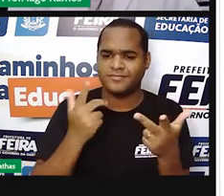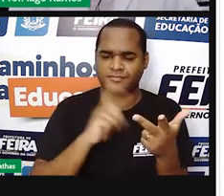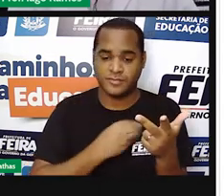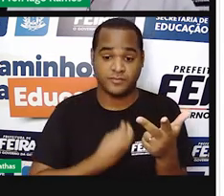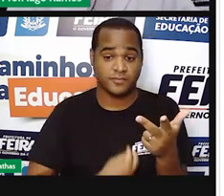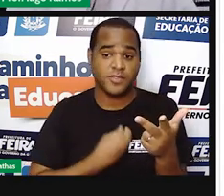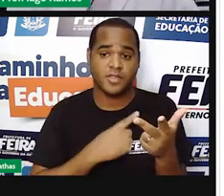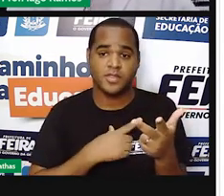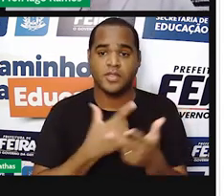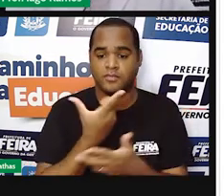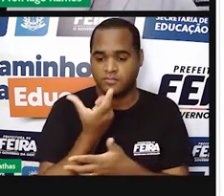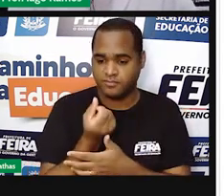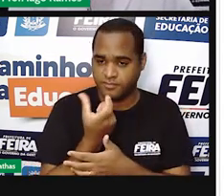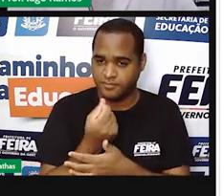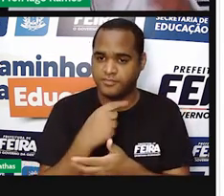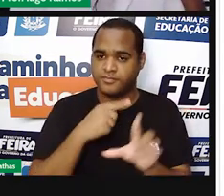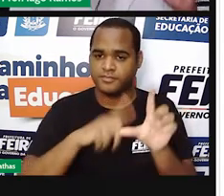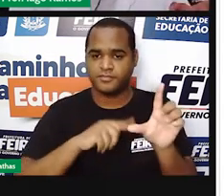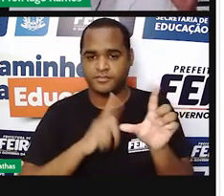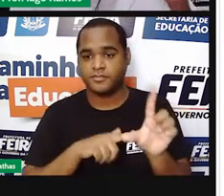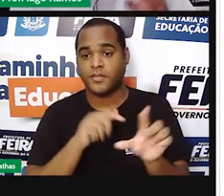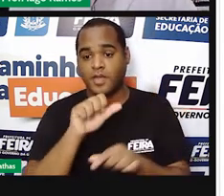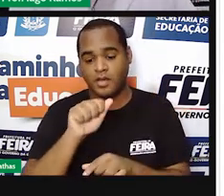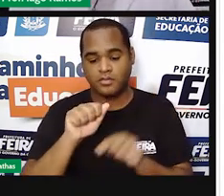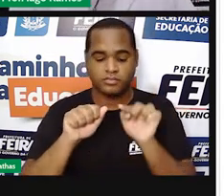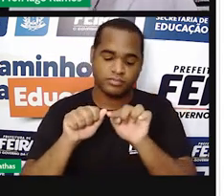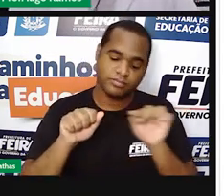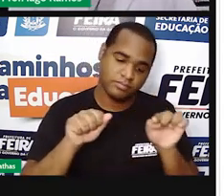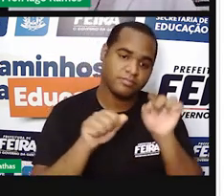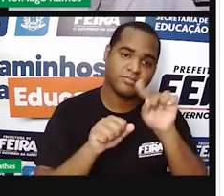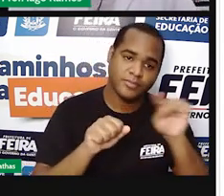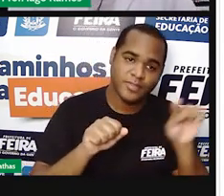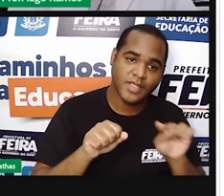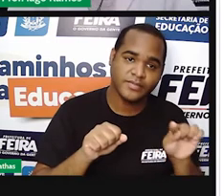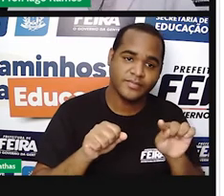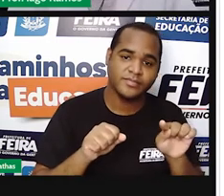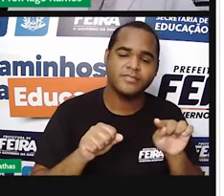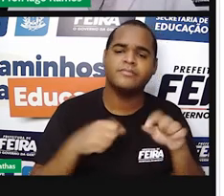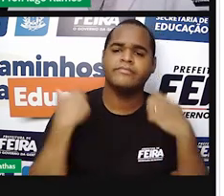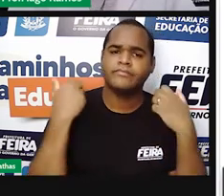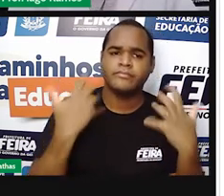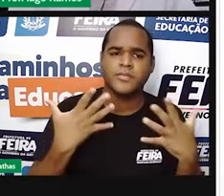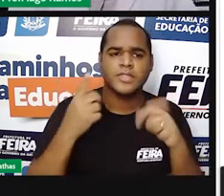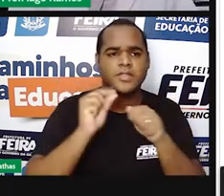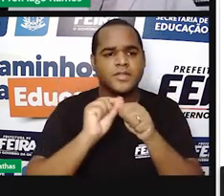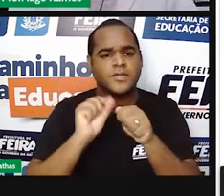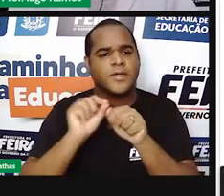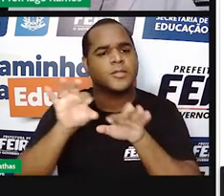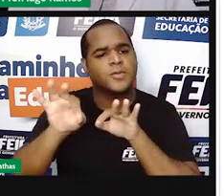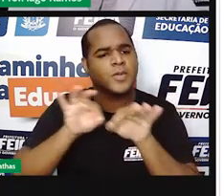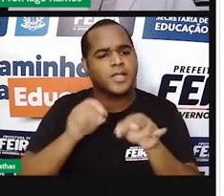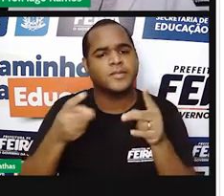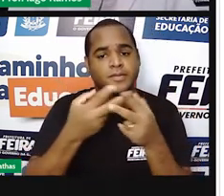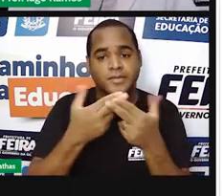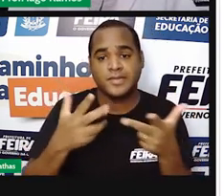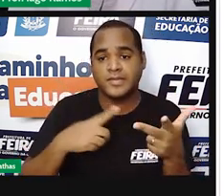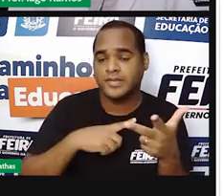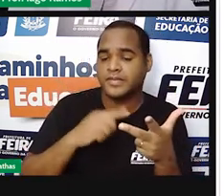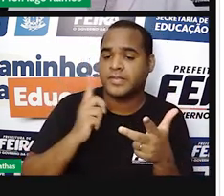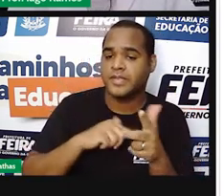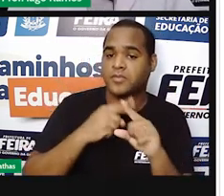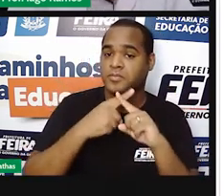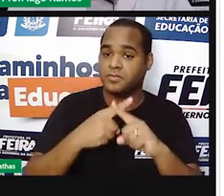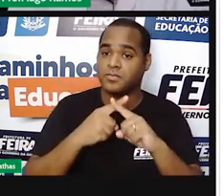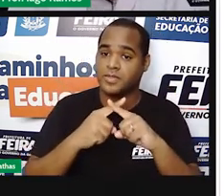eu ainda tenho 26 letras do a até o Z Então o que é que a gente vai fazer a gente vai fazer aqui